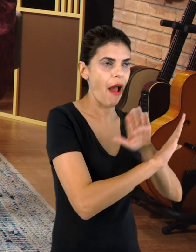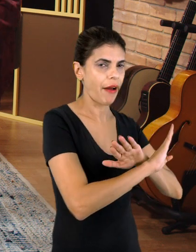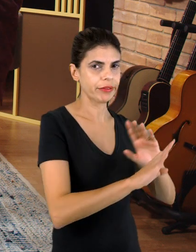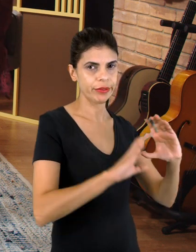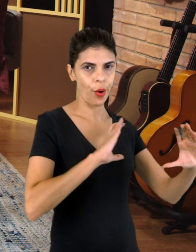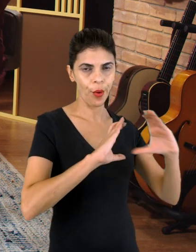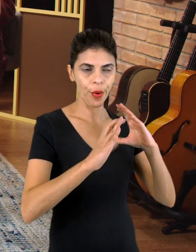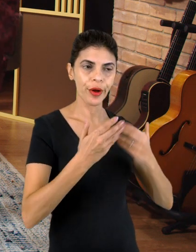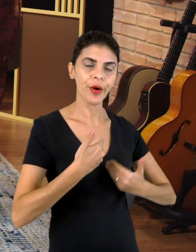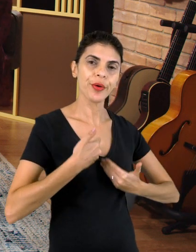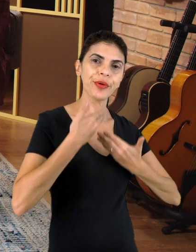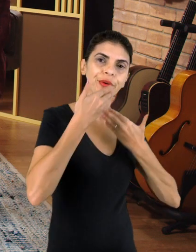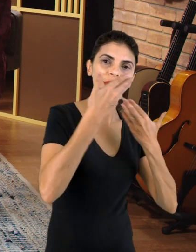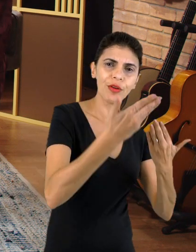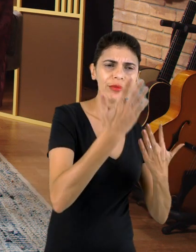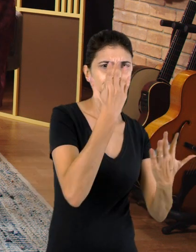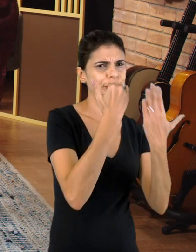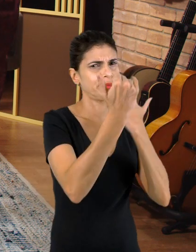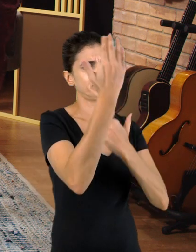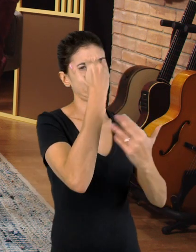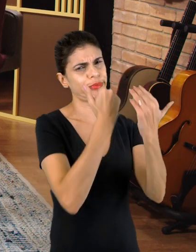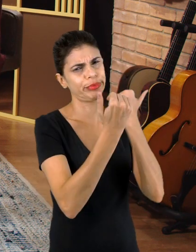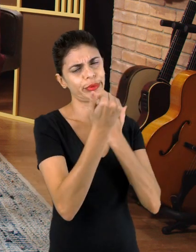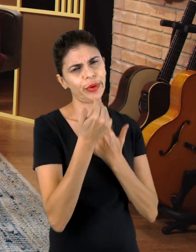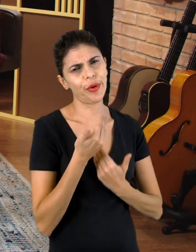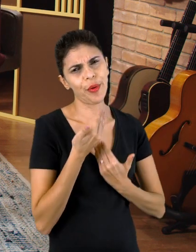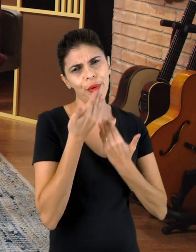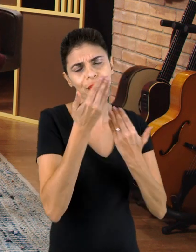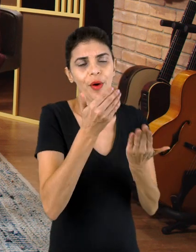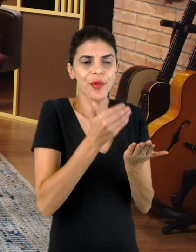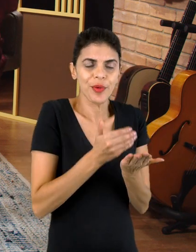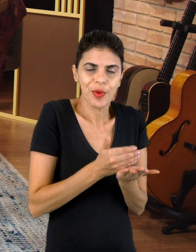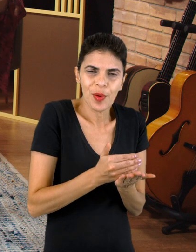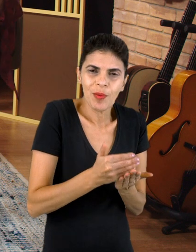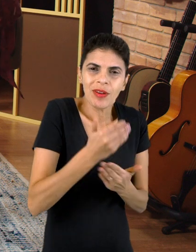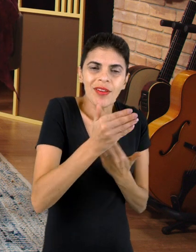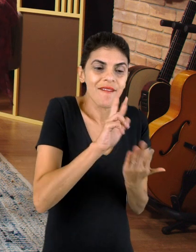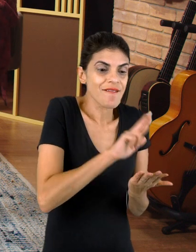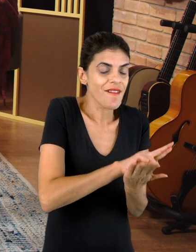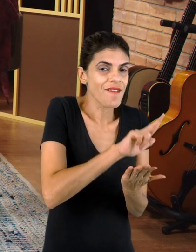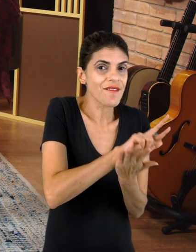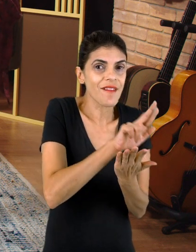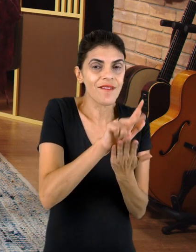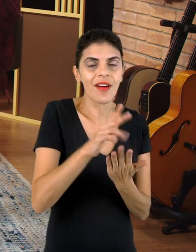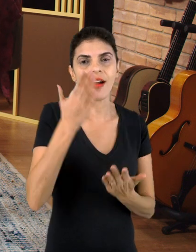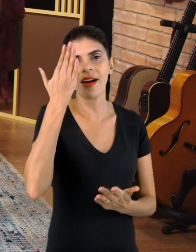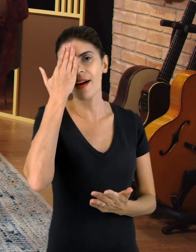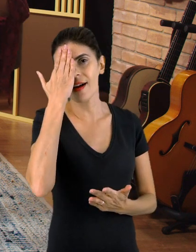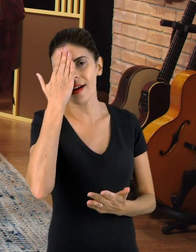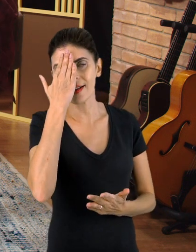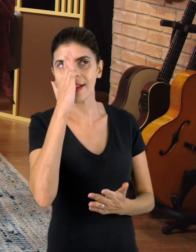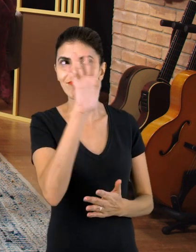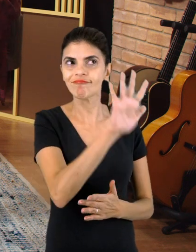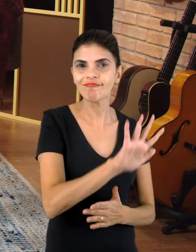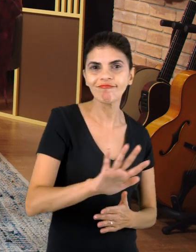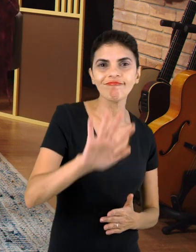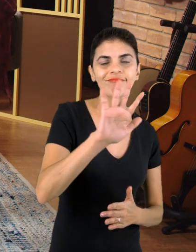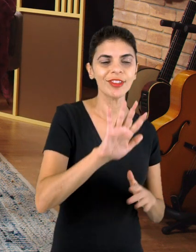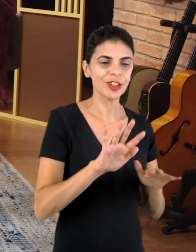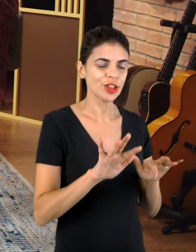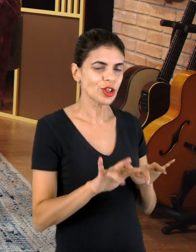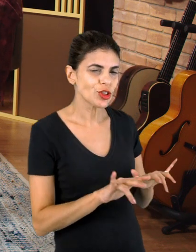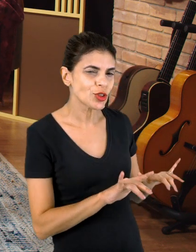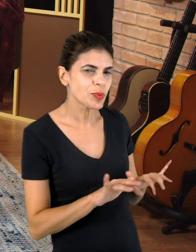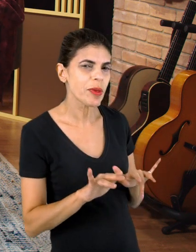coral, eu fui chamada para um monte. E aí começou essa pluralidade mesmo de entender os vários